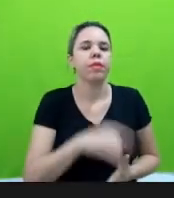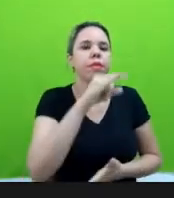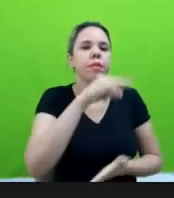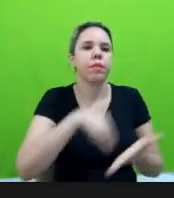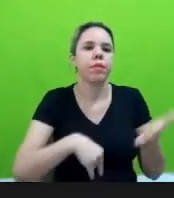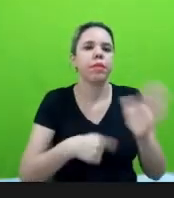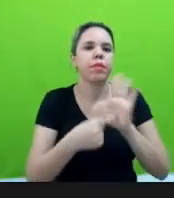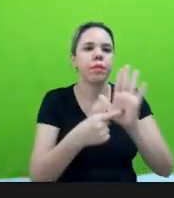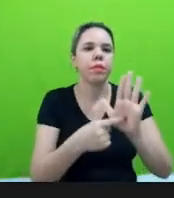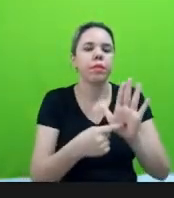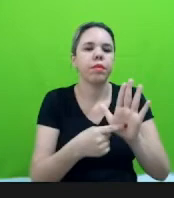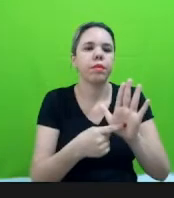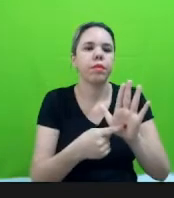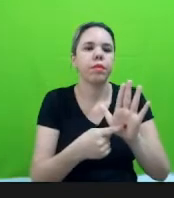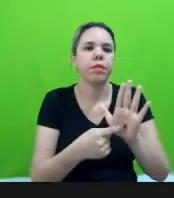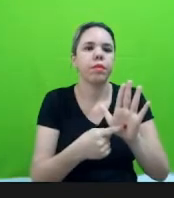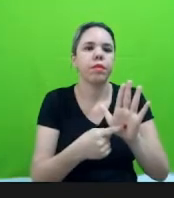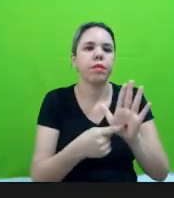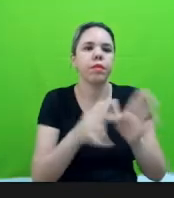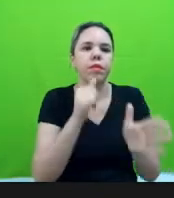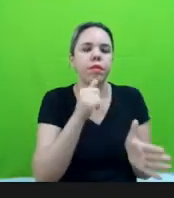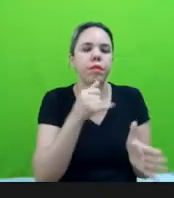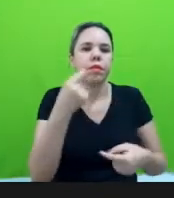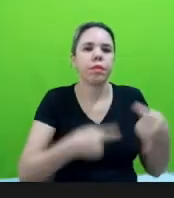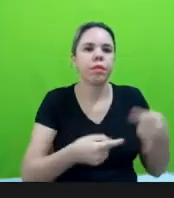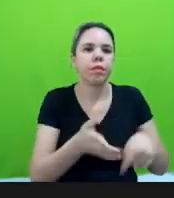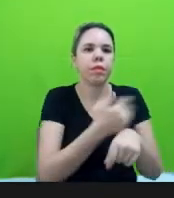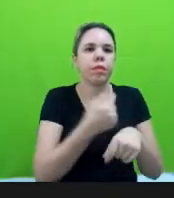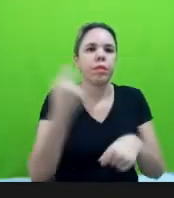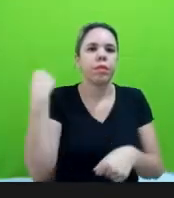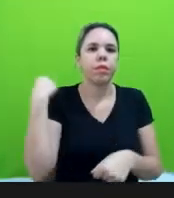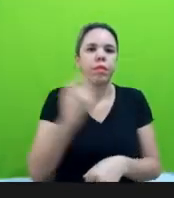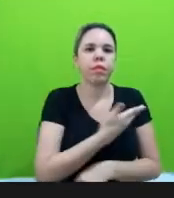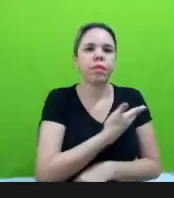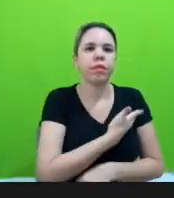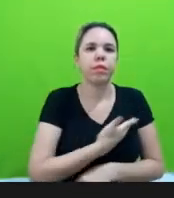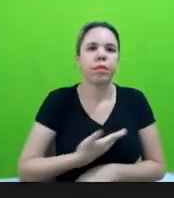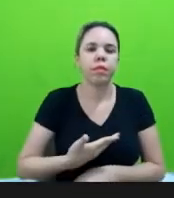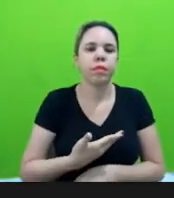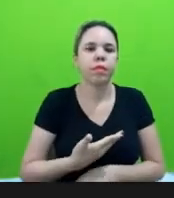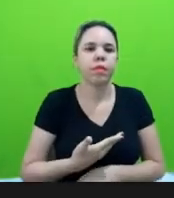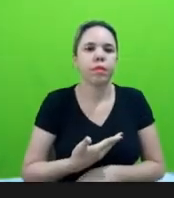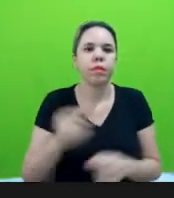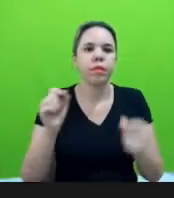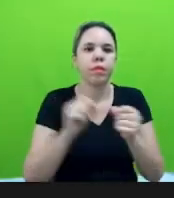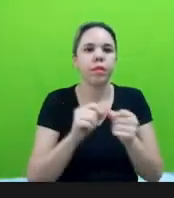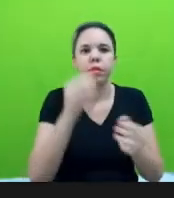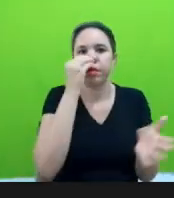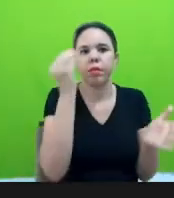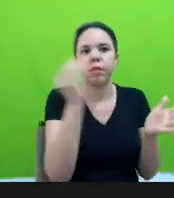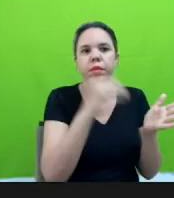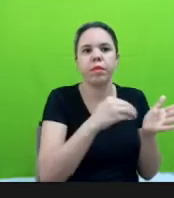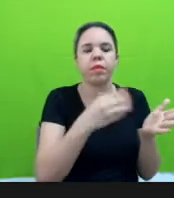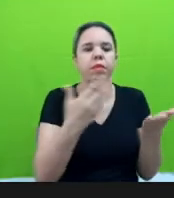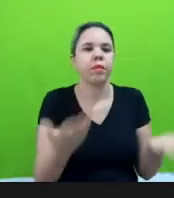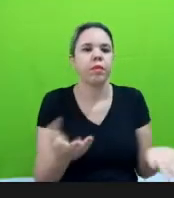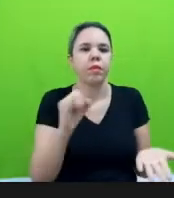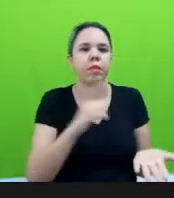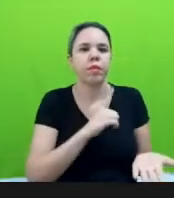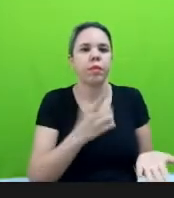esse pacto, que a política anterior, né, do governo em relação a isso, tinha sido totalmente ignorado. Então, você tinha no governo